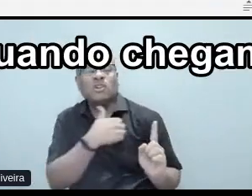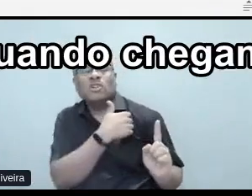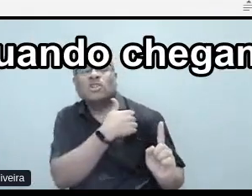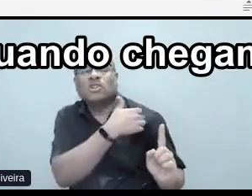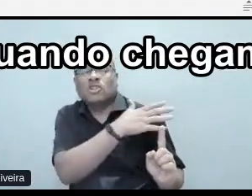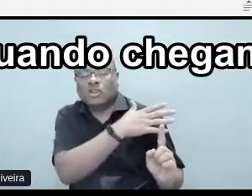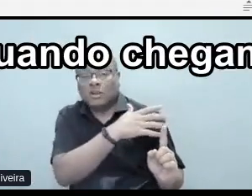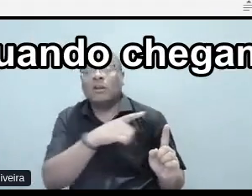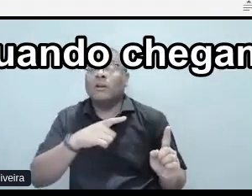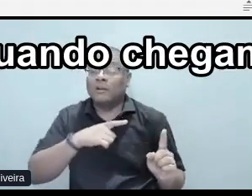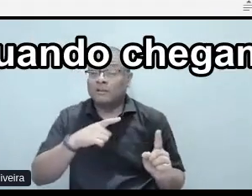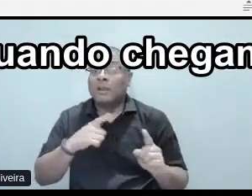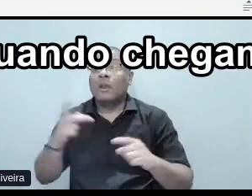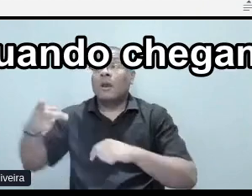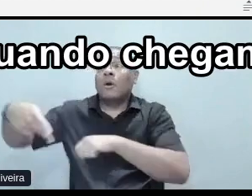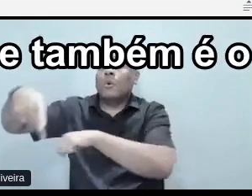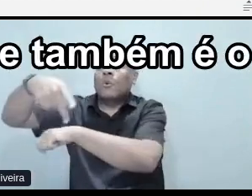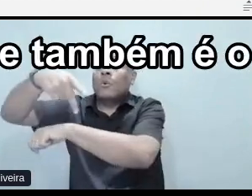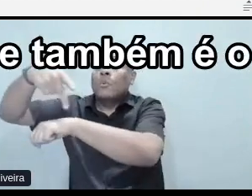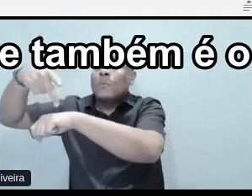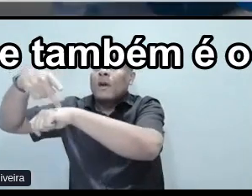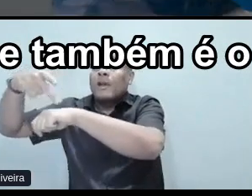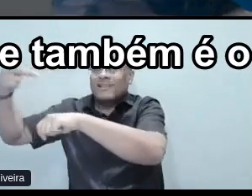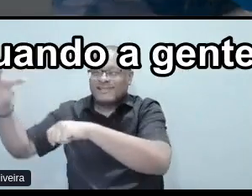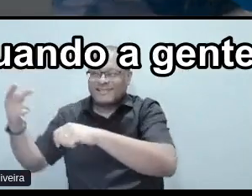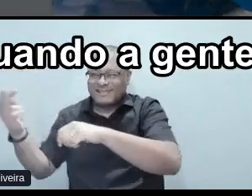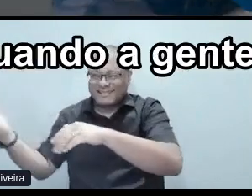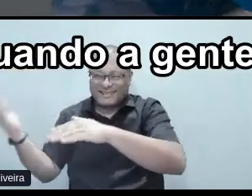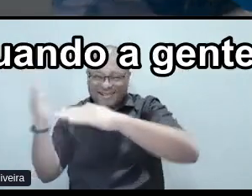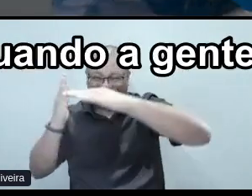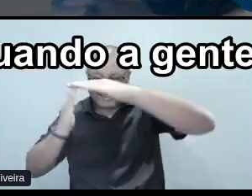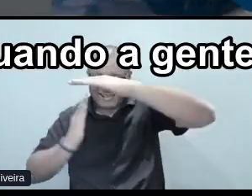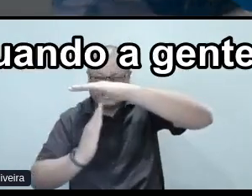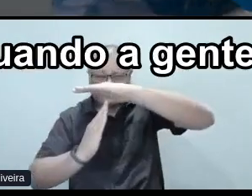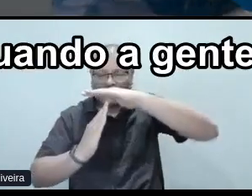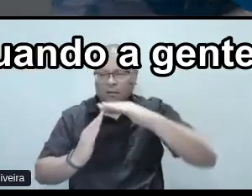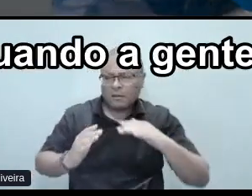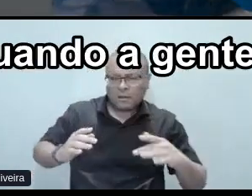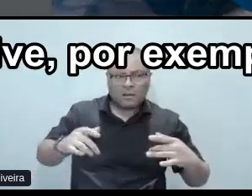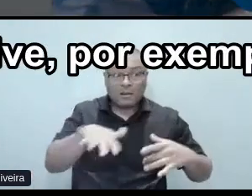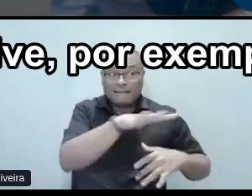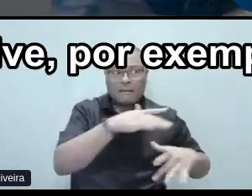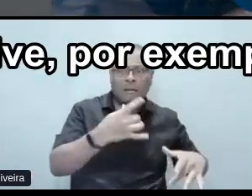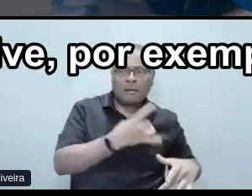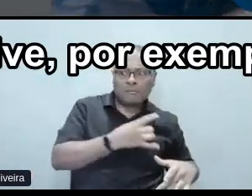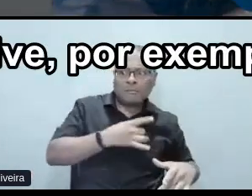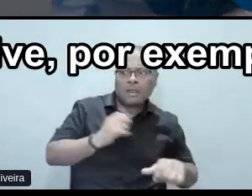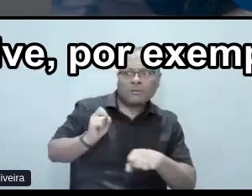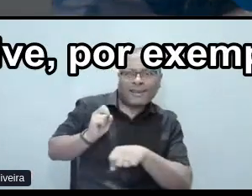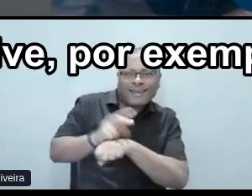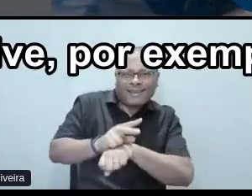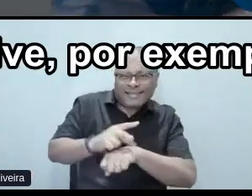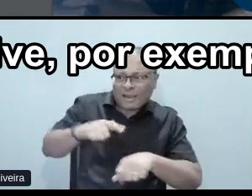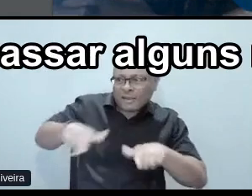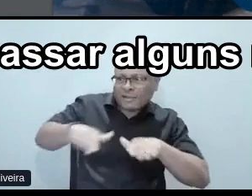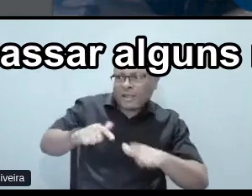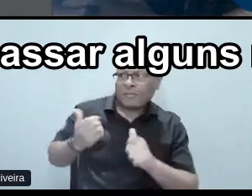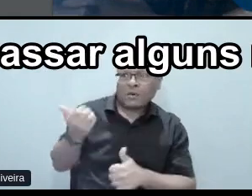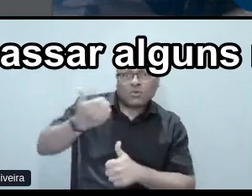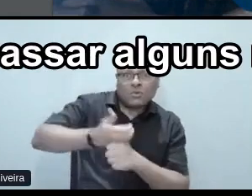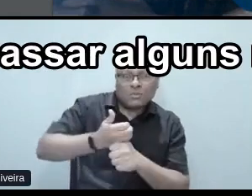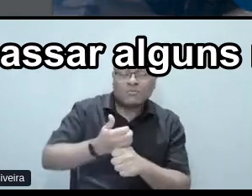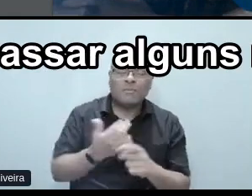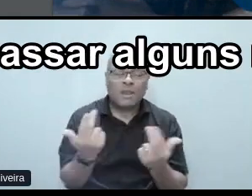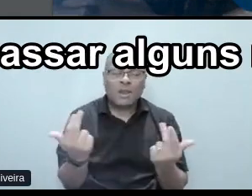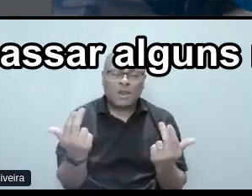xenofobia quando chegam no nosso país, que também é o mesmo contexto de quando a gente vai para o exterior. Eu tive, por exemplo, a oportunidade de